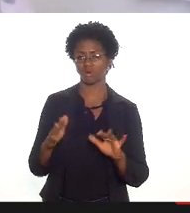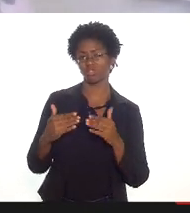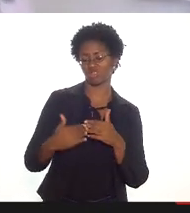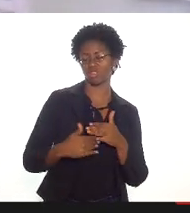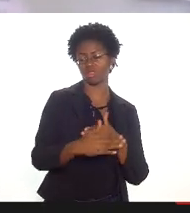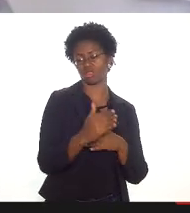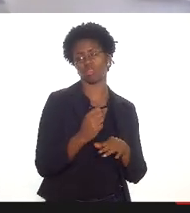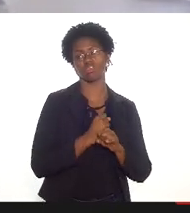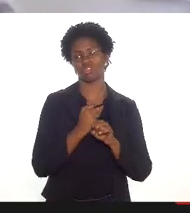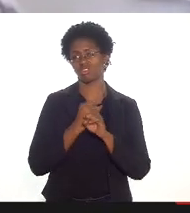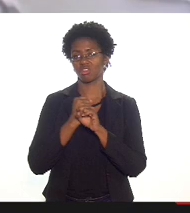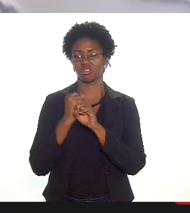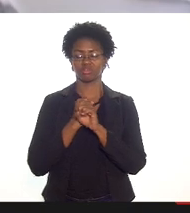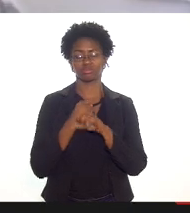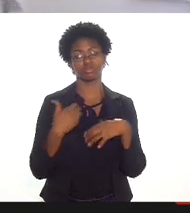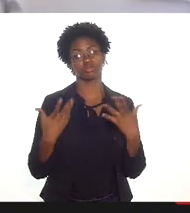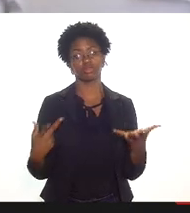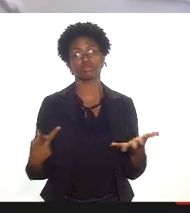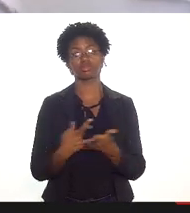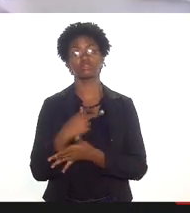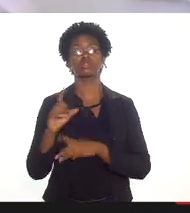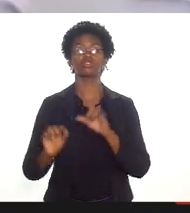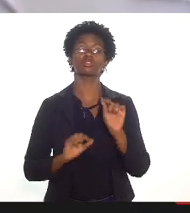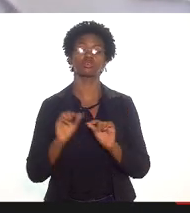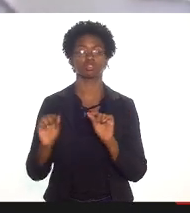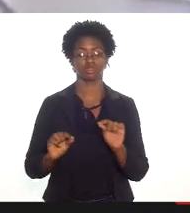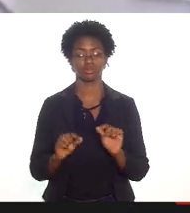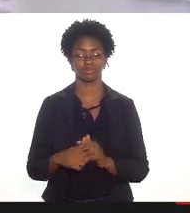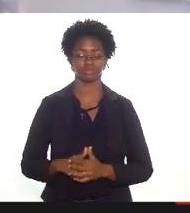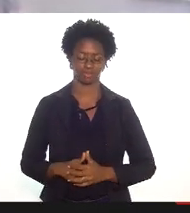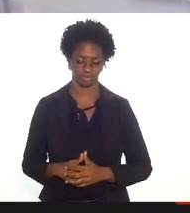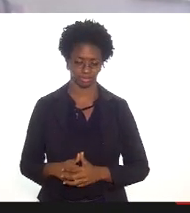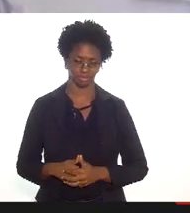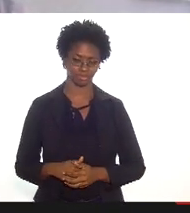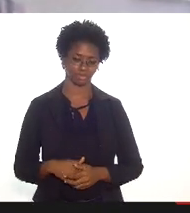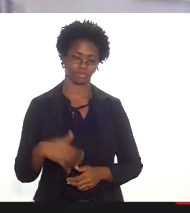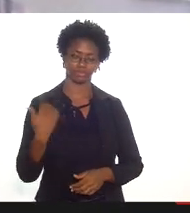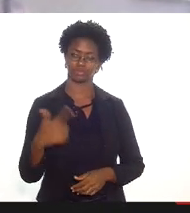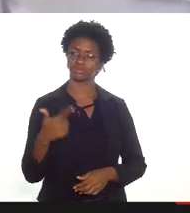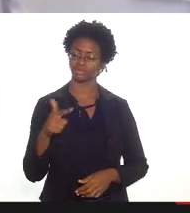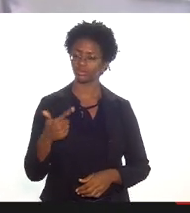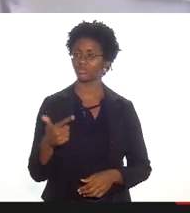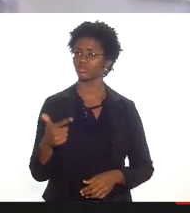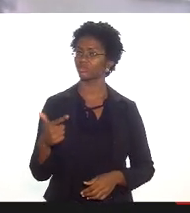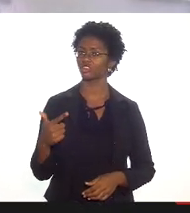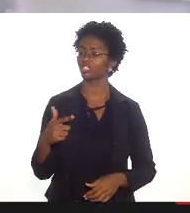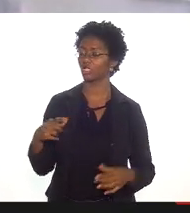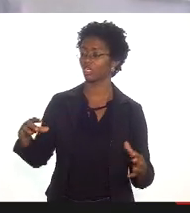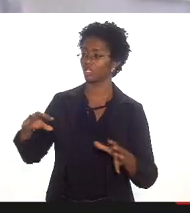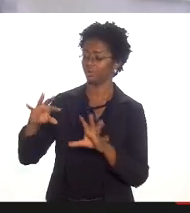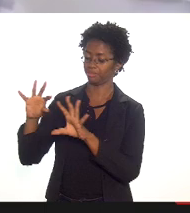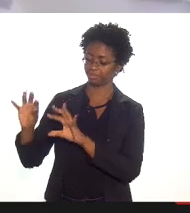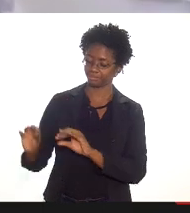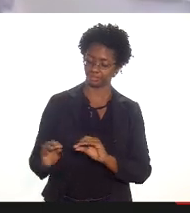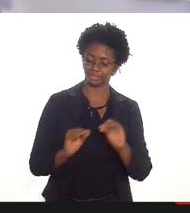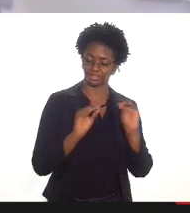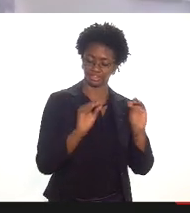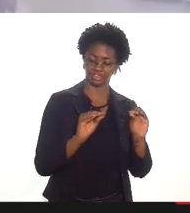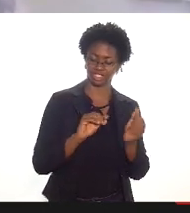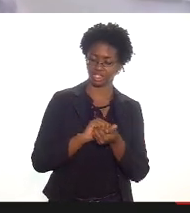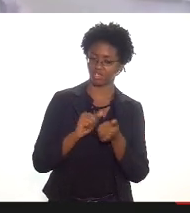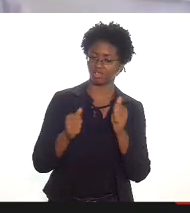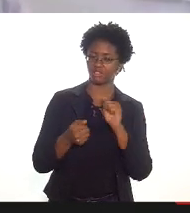O que está acontecendo, na verdade, ô Paulo Pinheiro, é que não existe estabilização de nada. Isso aí é uma enganação. Não existe